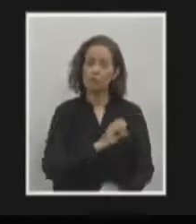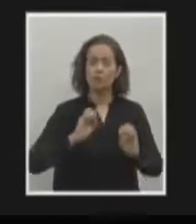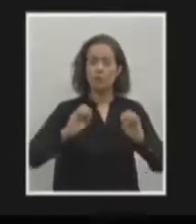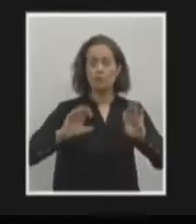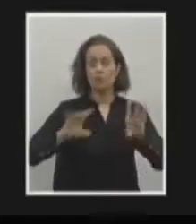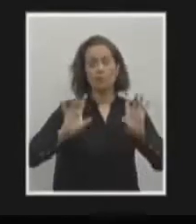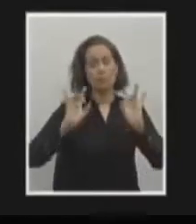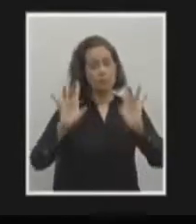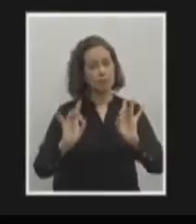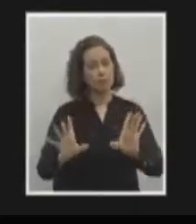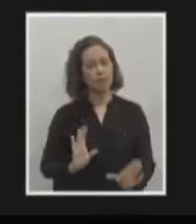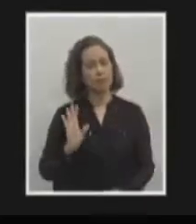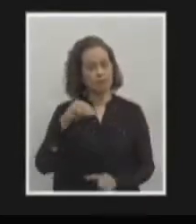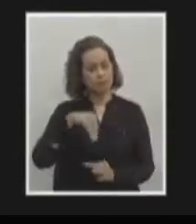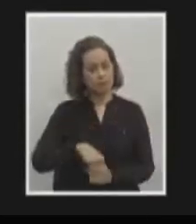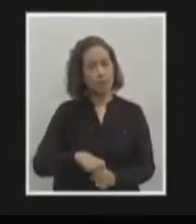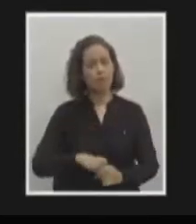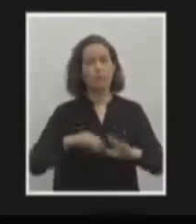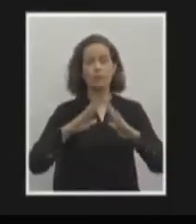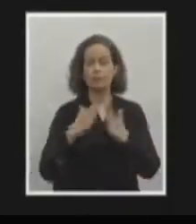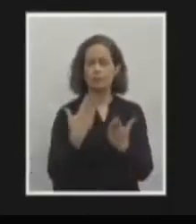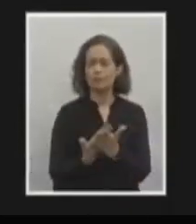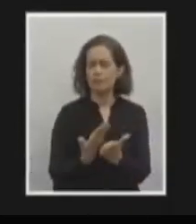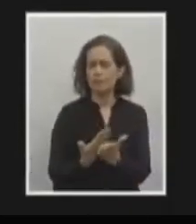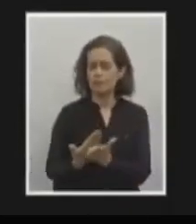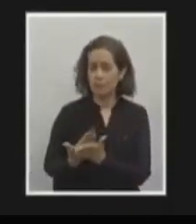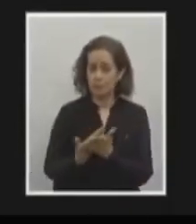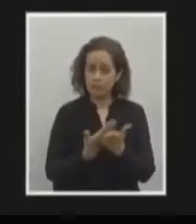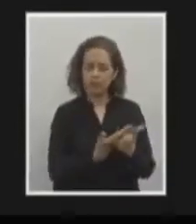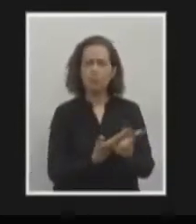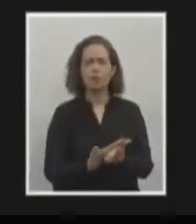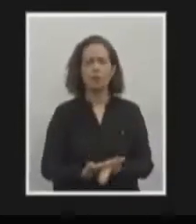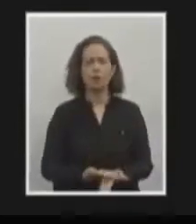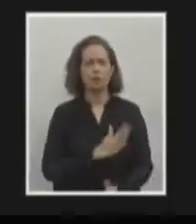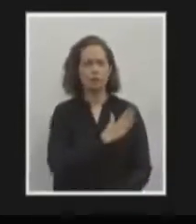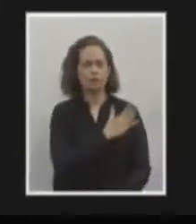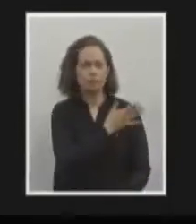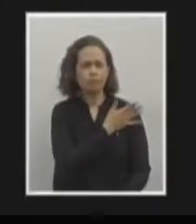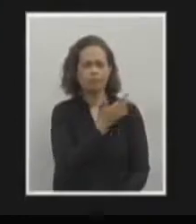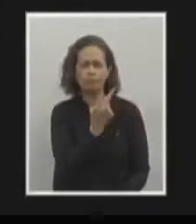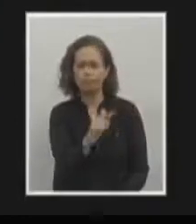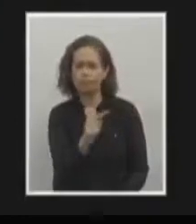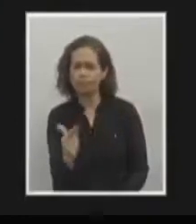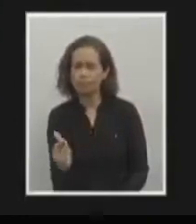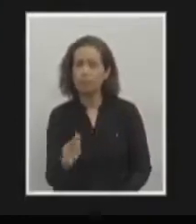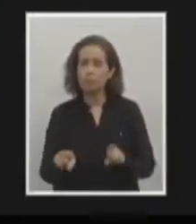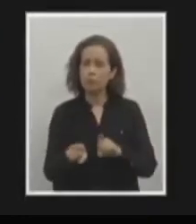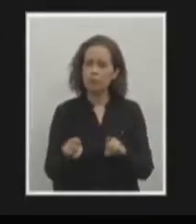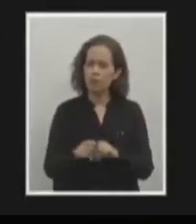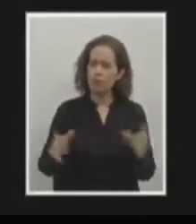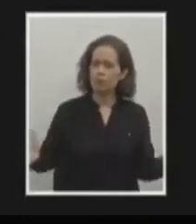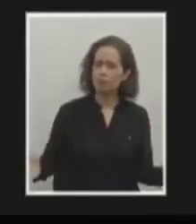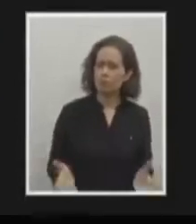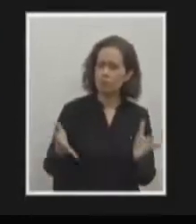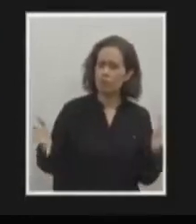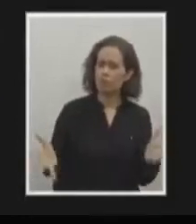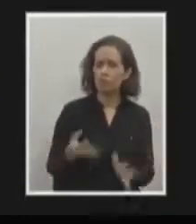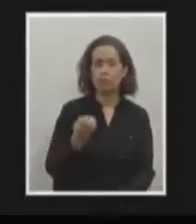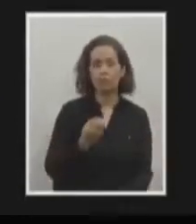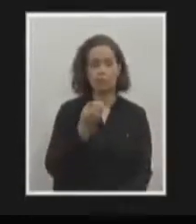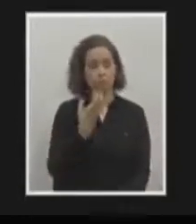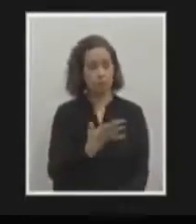também dentro das escolas regulares, sem discriminação e promovendo, né, o bem-estar